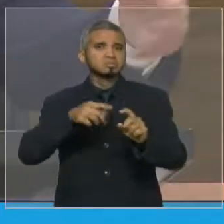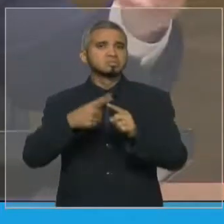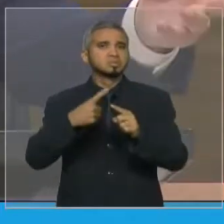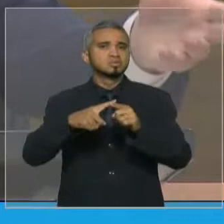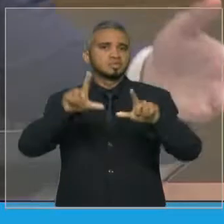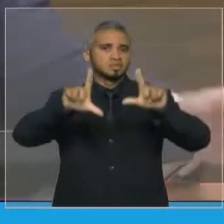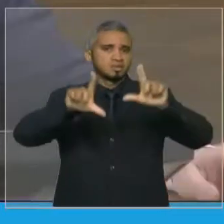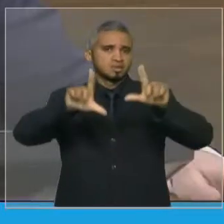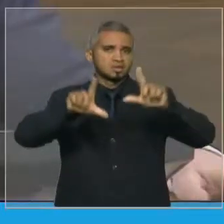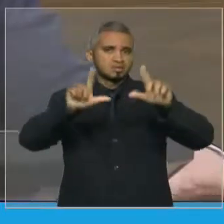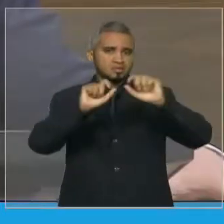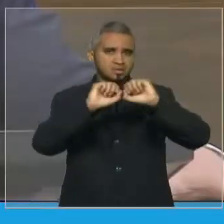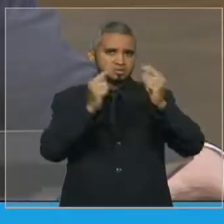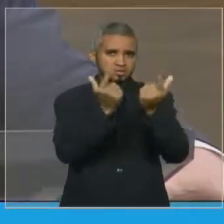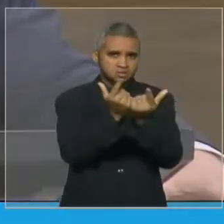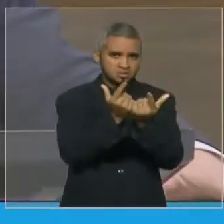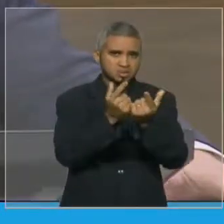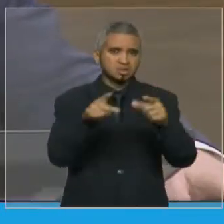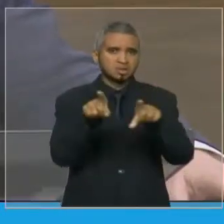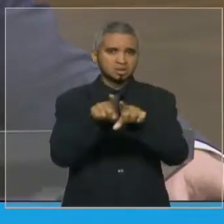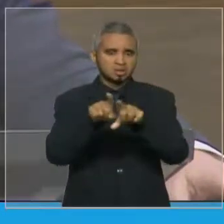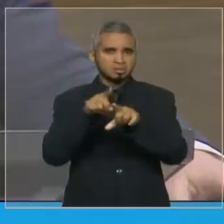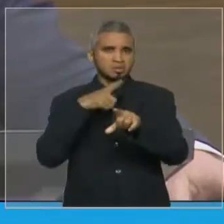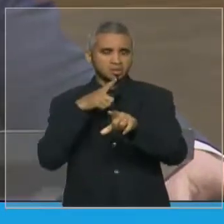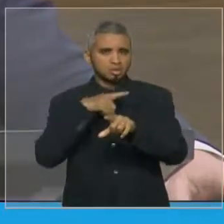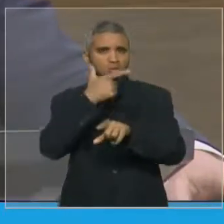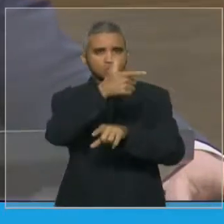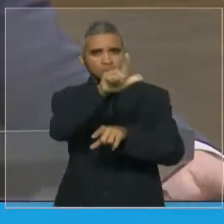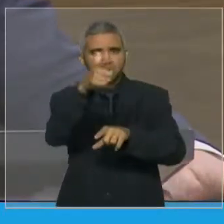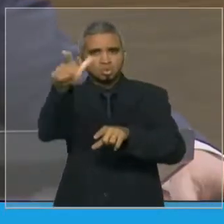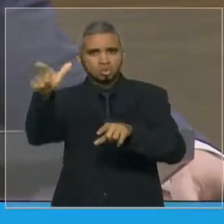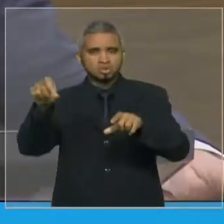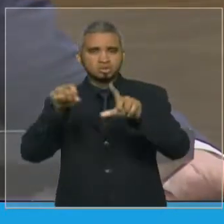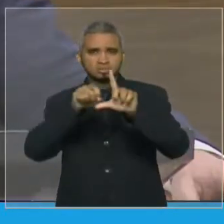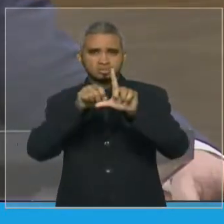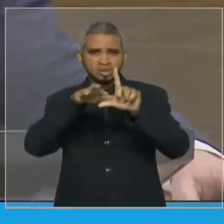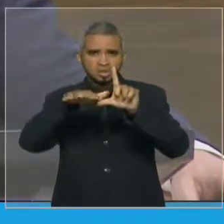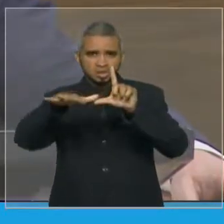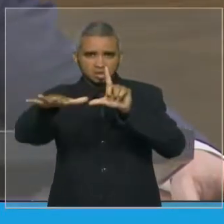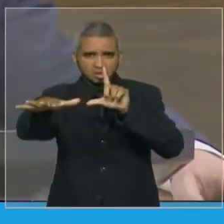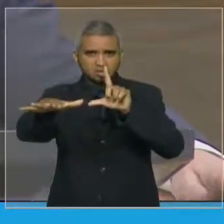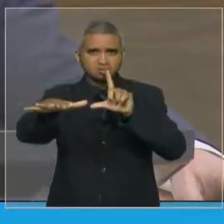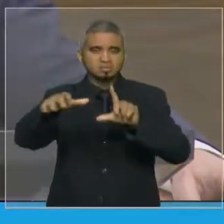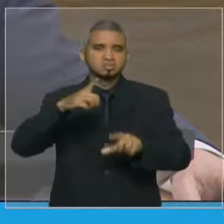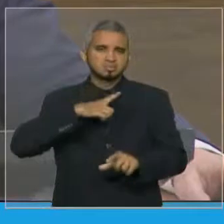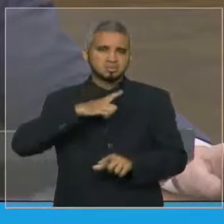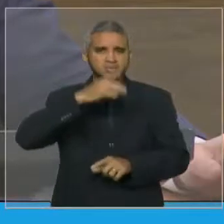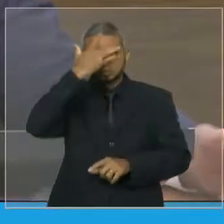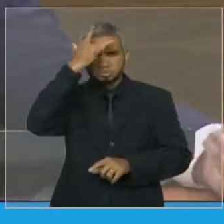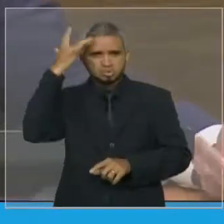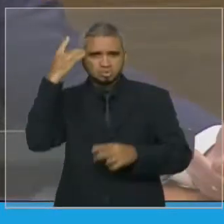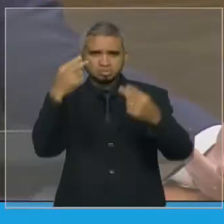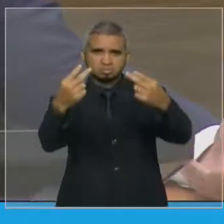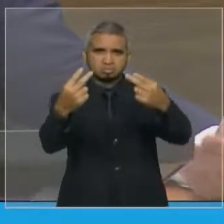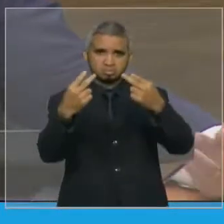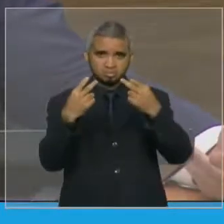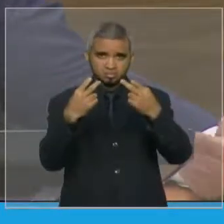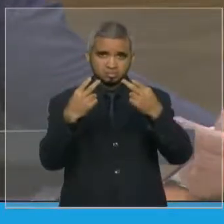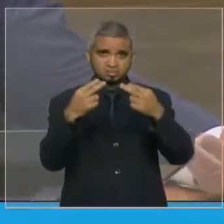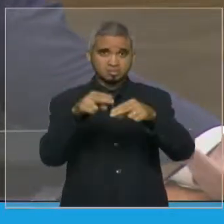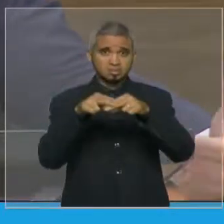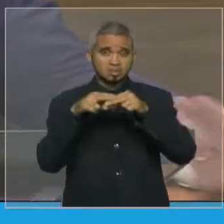pela cobertura espontânea dos outros veículos de comunicação, milhares de pessoas nos assistem. E é importante